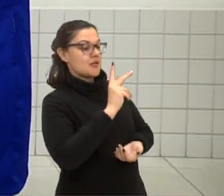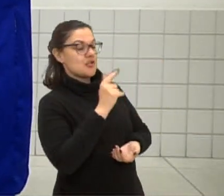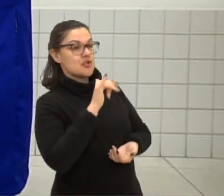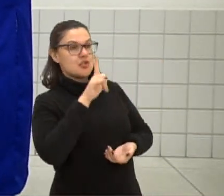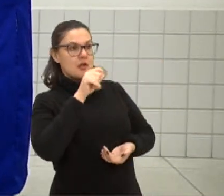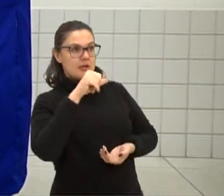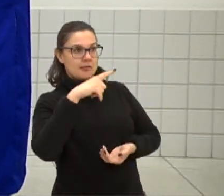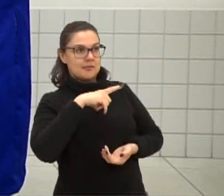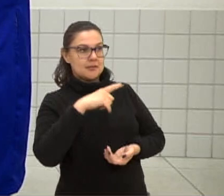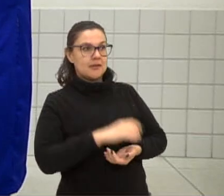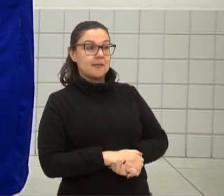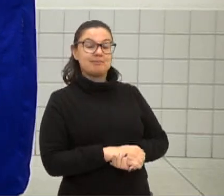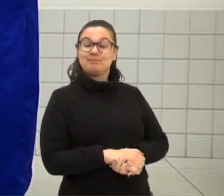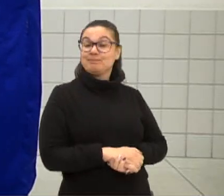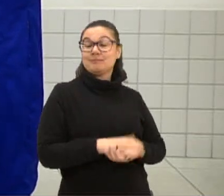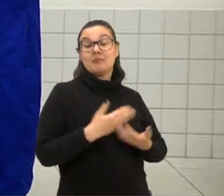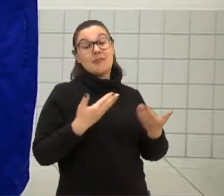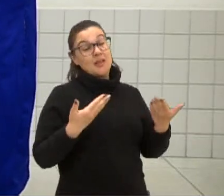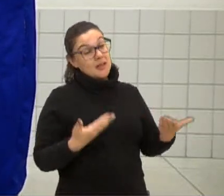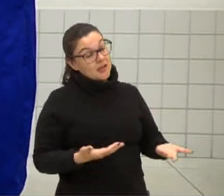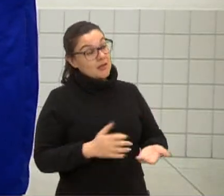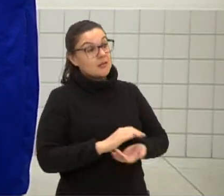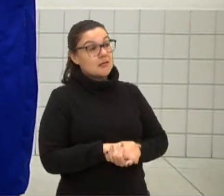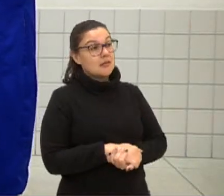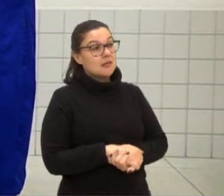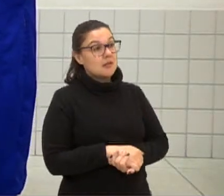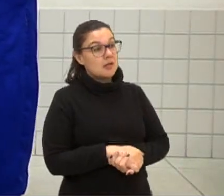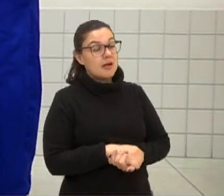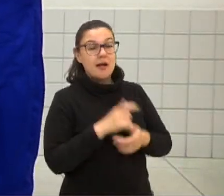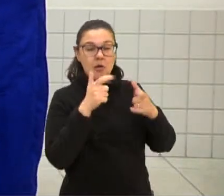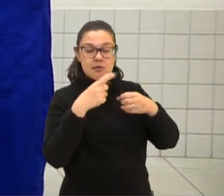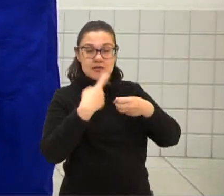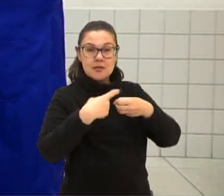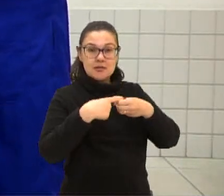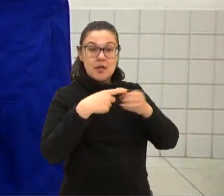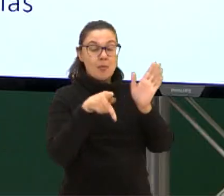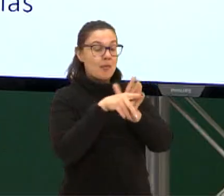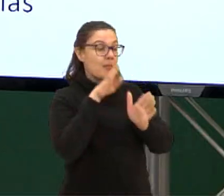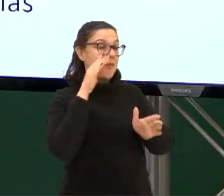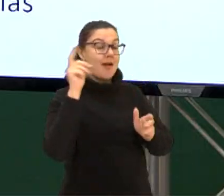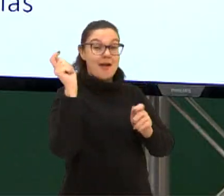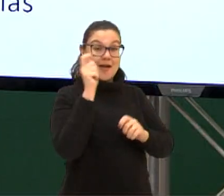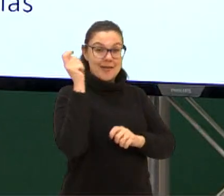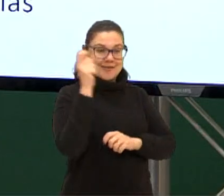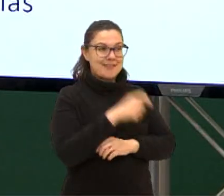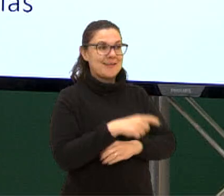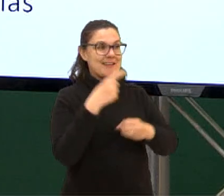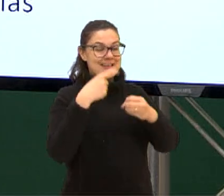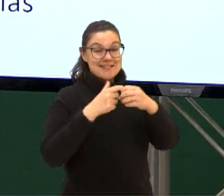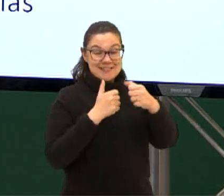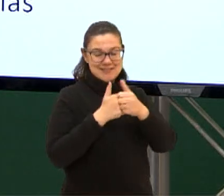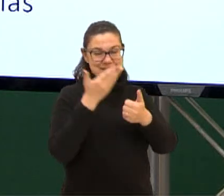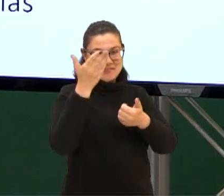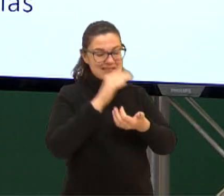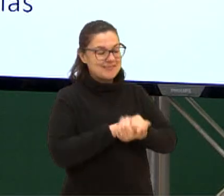ainda existe radionovela. Sheila, Sheila de onde que ela é? De Araucária, tá, cidadezinha.